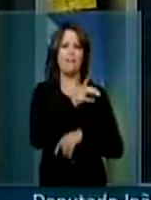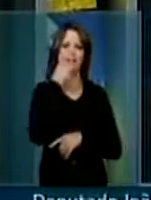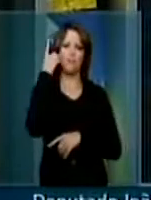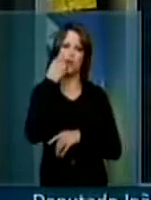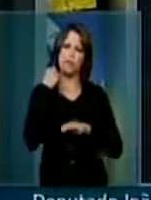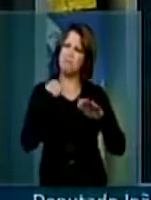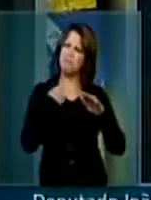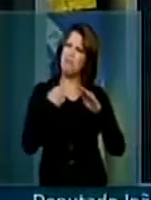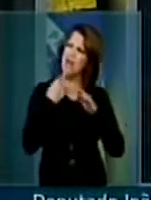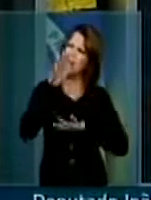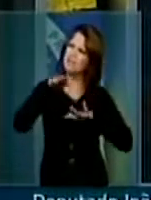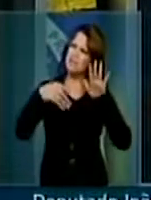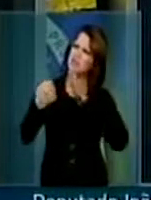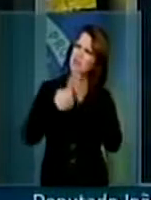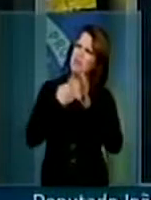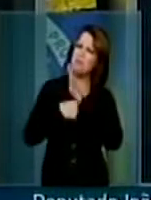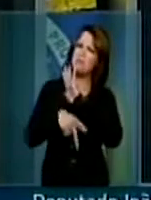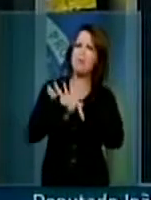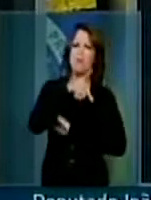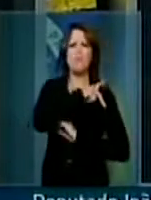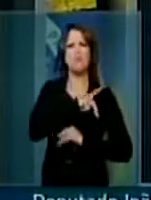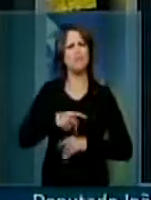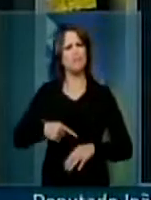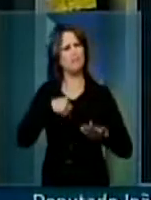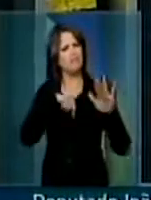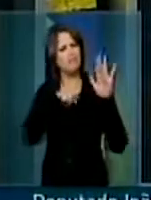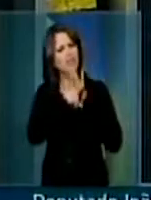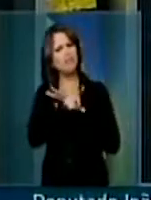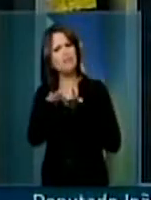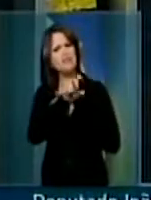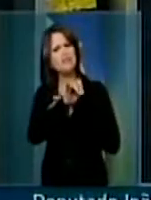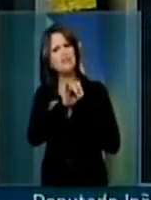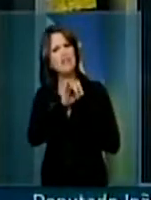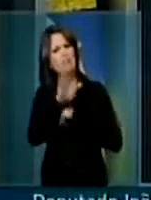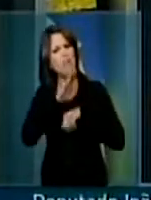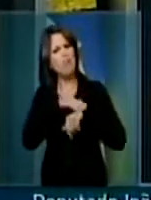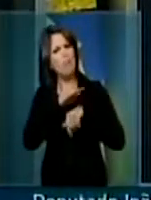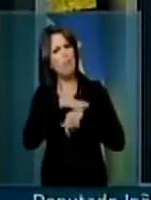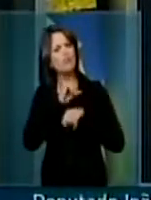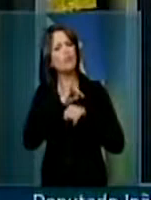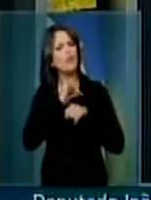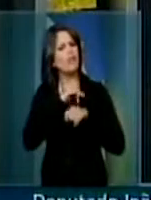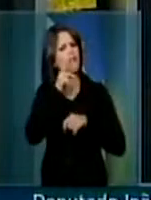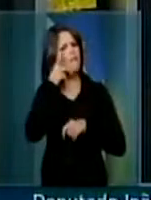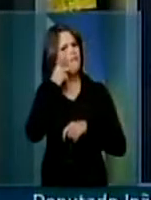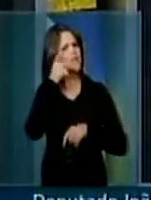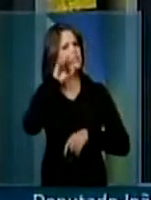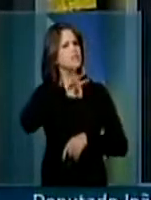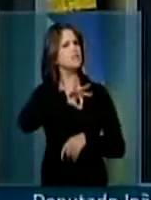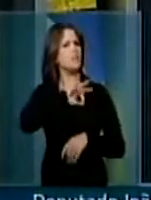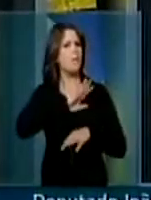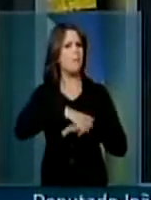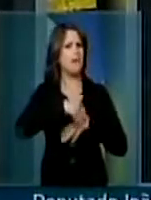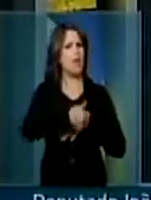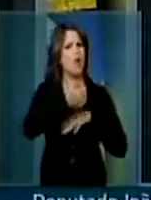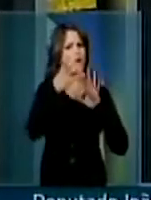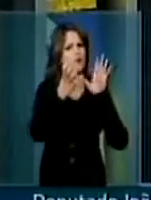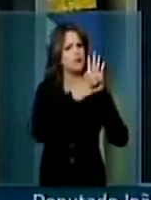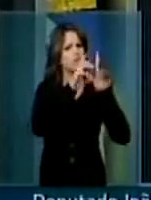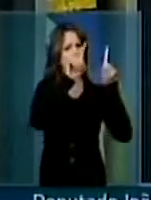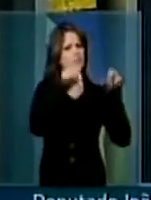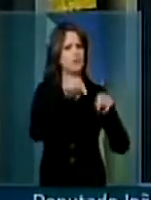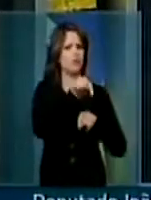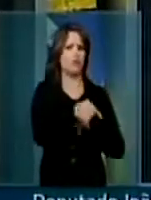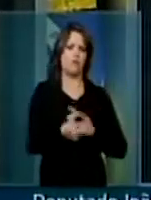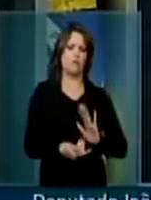eu me pergunto se ao nosso presidente não era hora de rever um reajuste para os servidores da